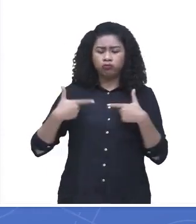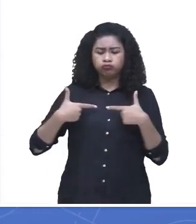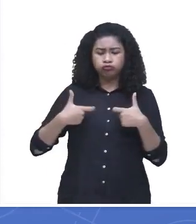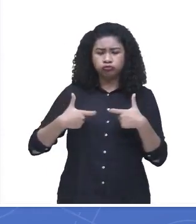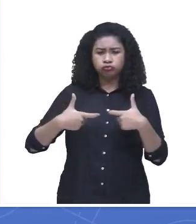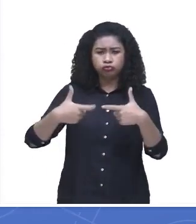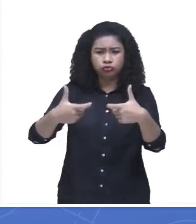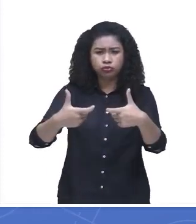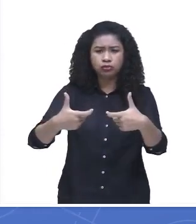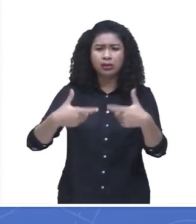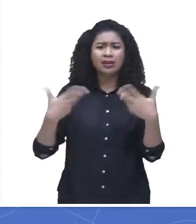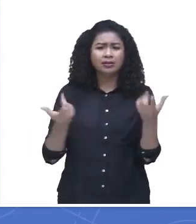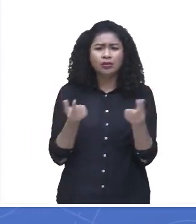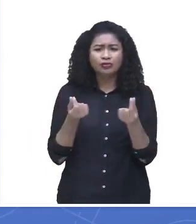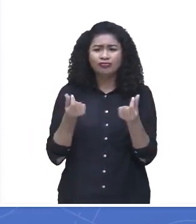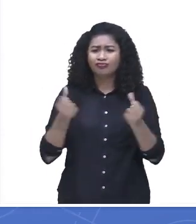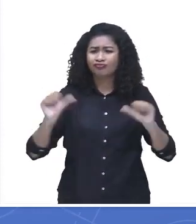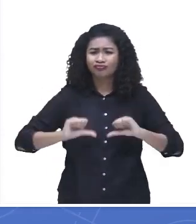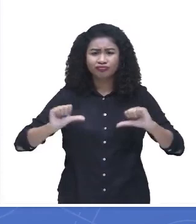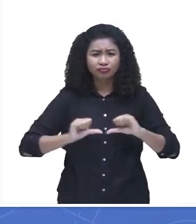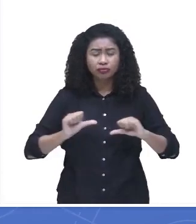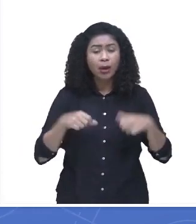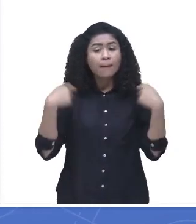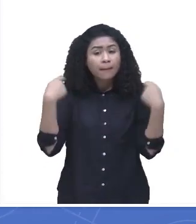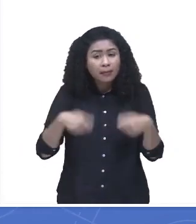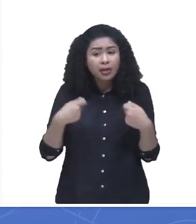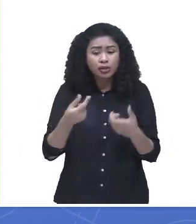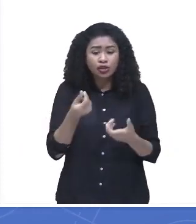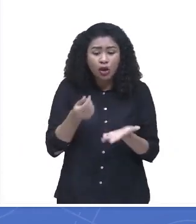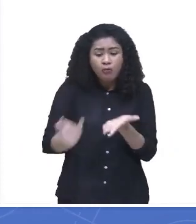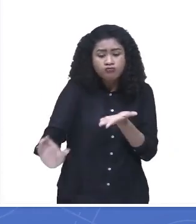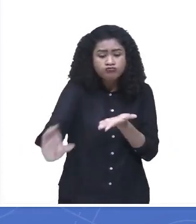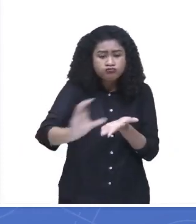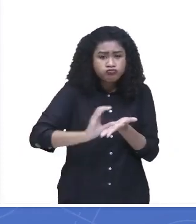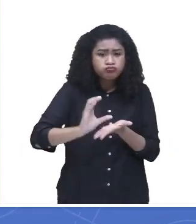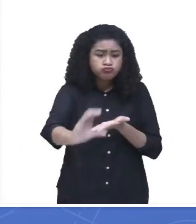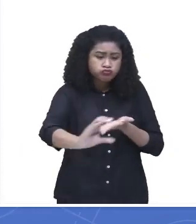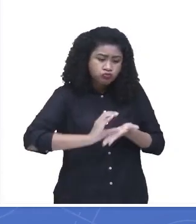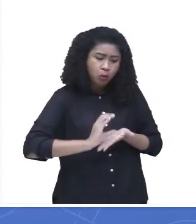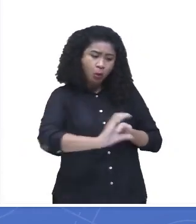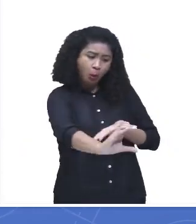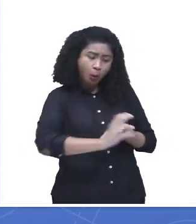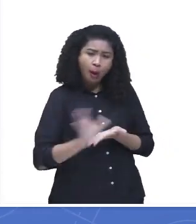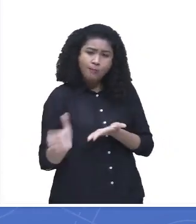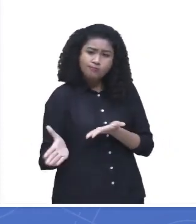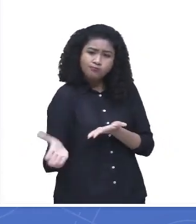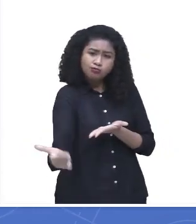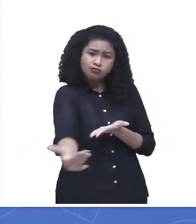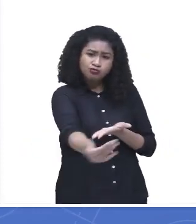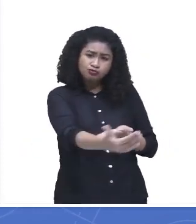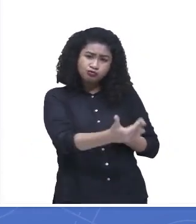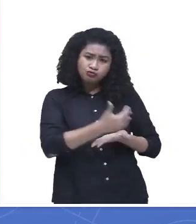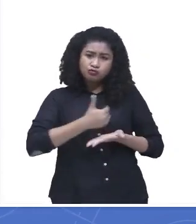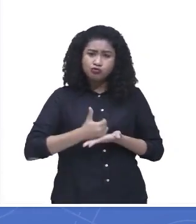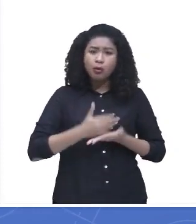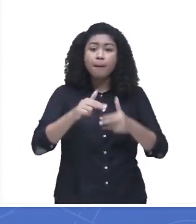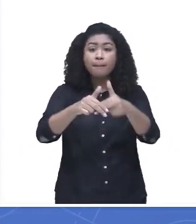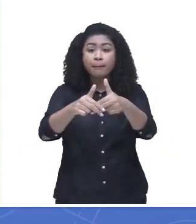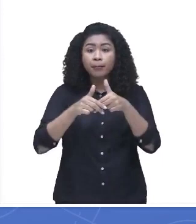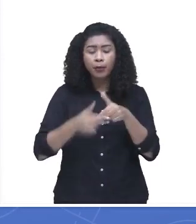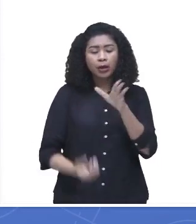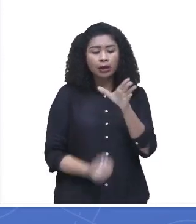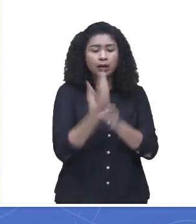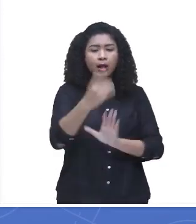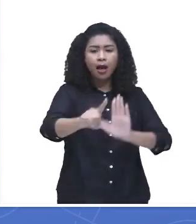precisam arrecadar. Então, eles vão criar as leis, essas leis britânicas, chamada pelos colonos de